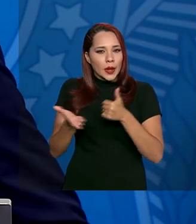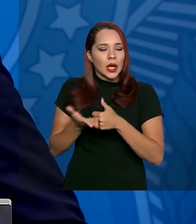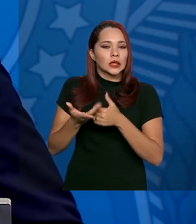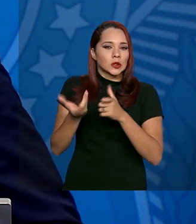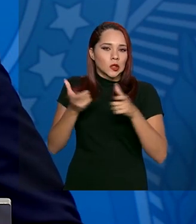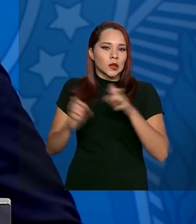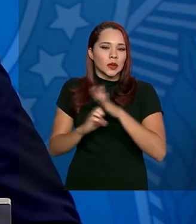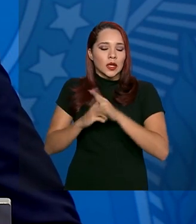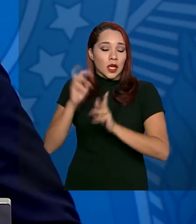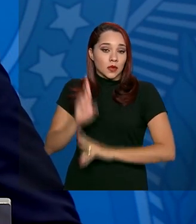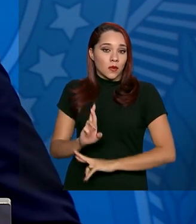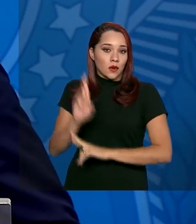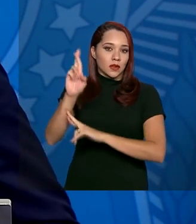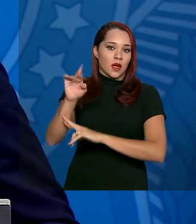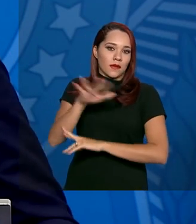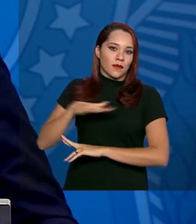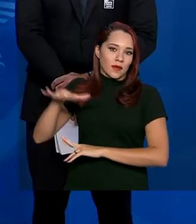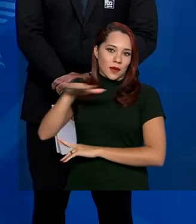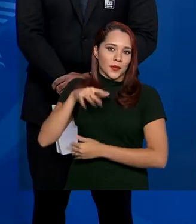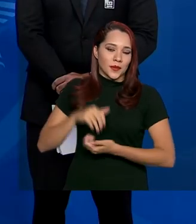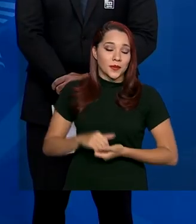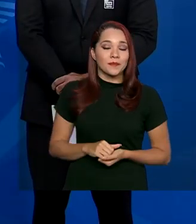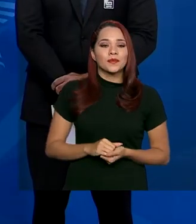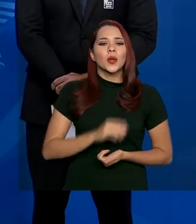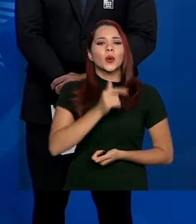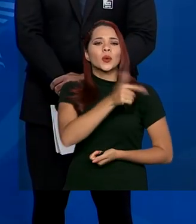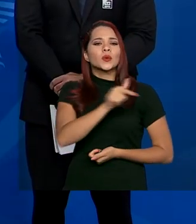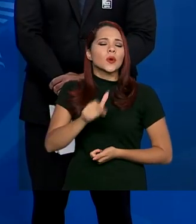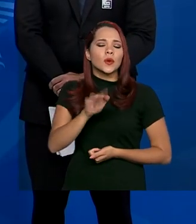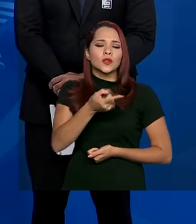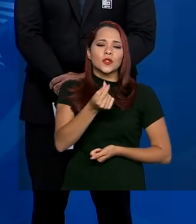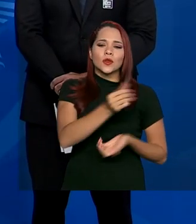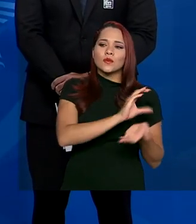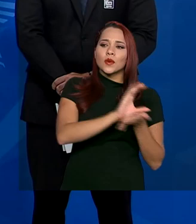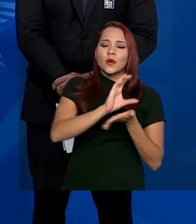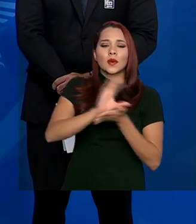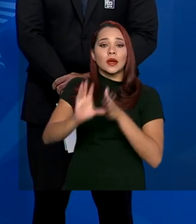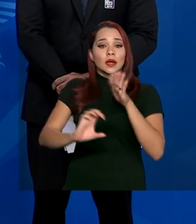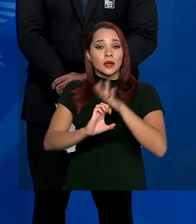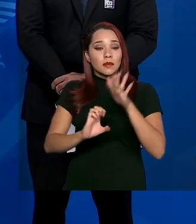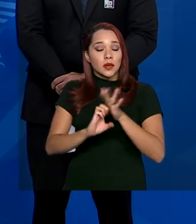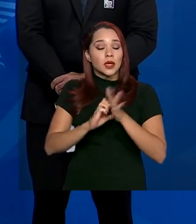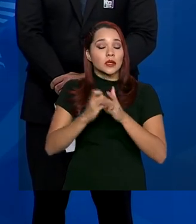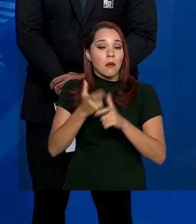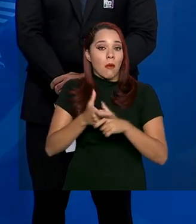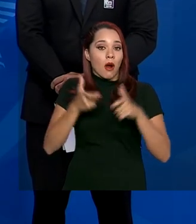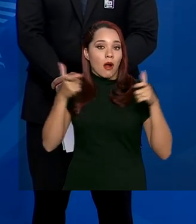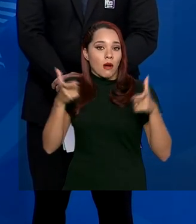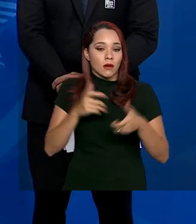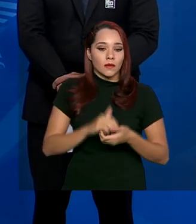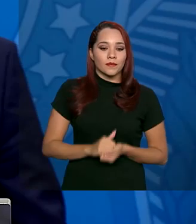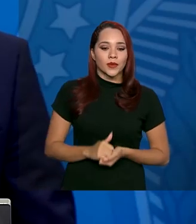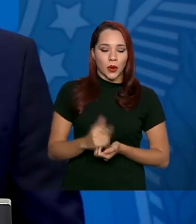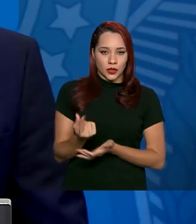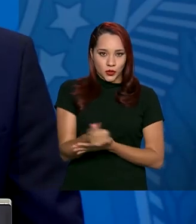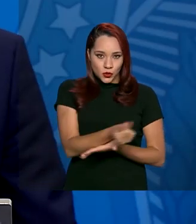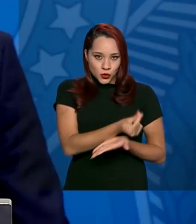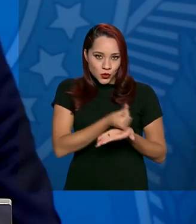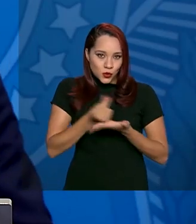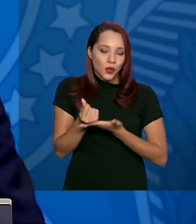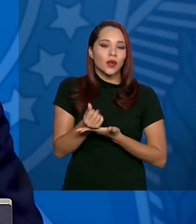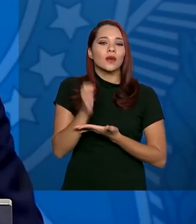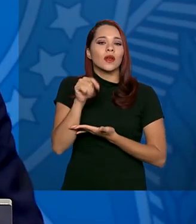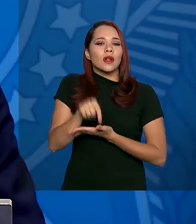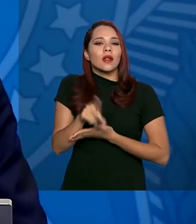responsáveis pela maioria do setor. O restante será destinado às empresas de grande porte. Esse recurso